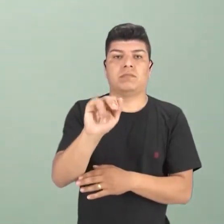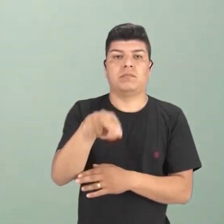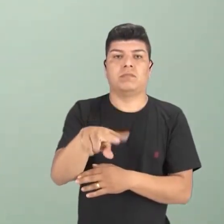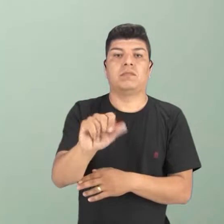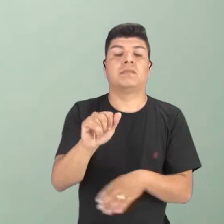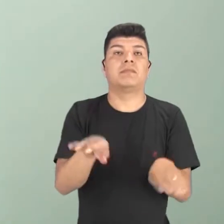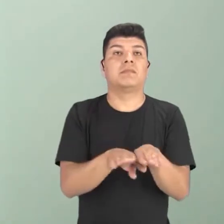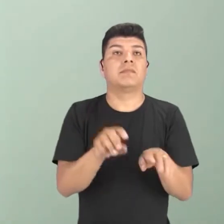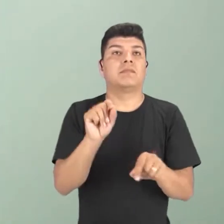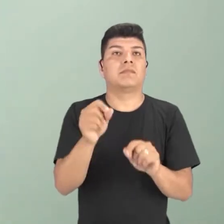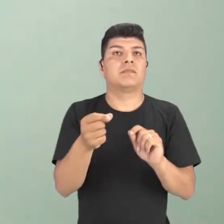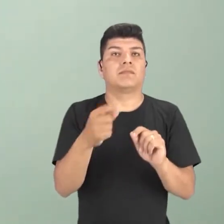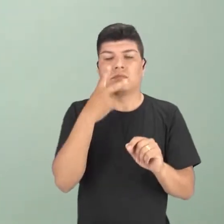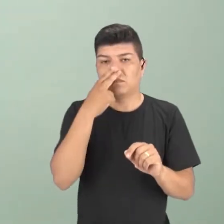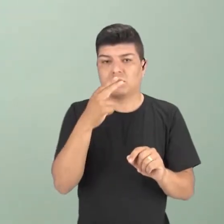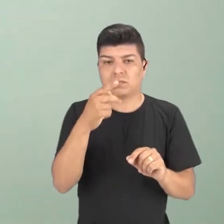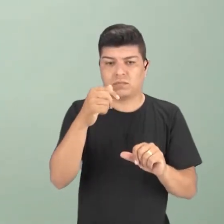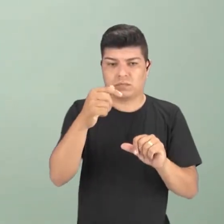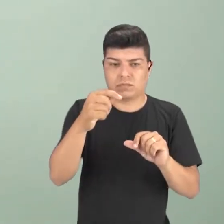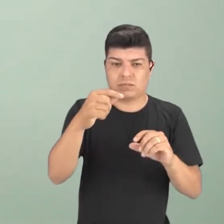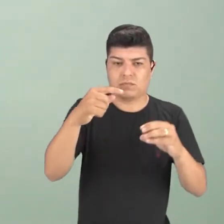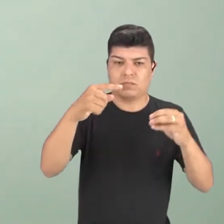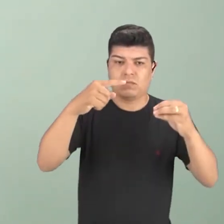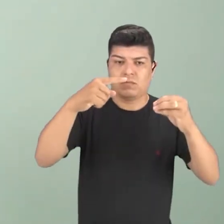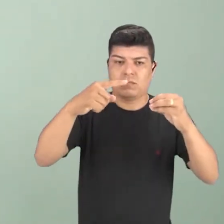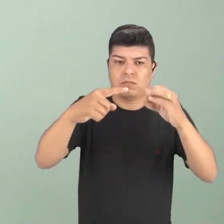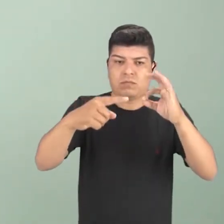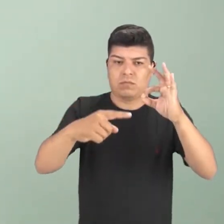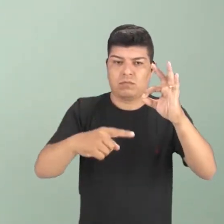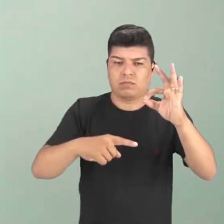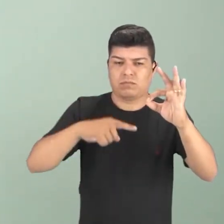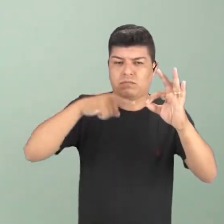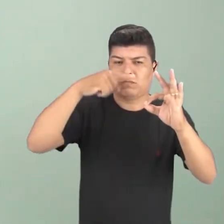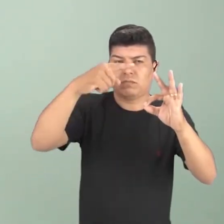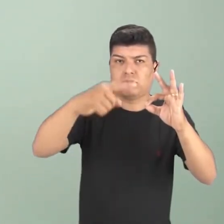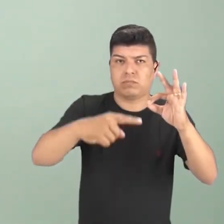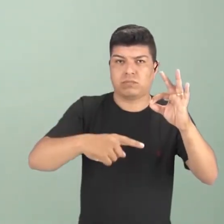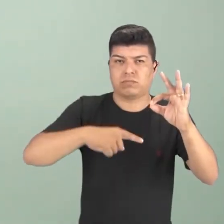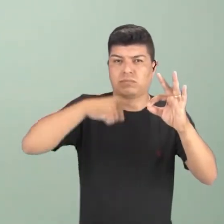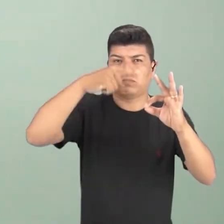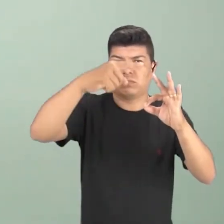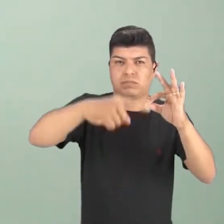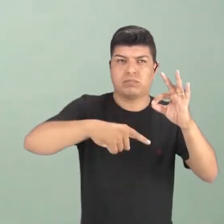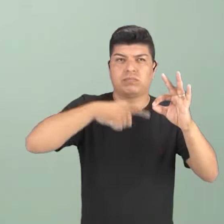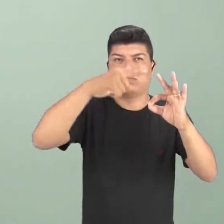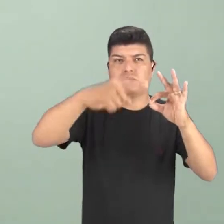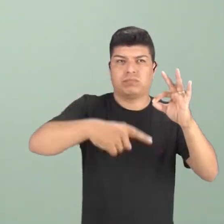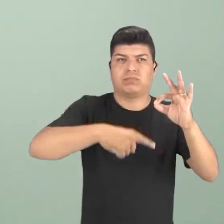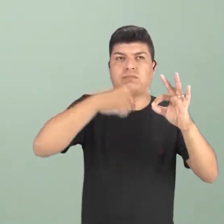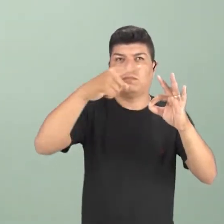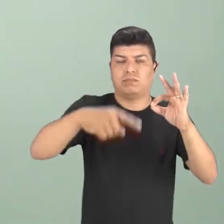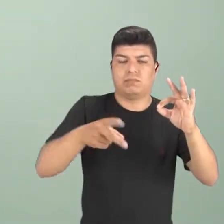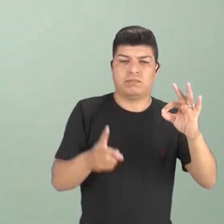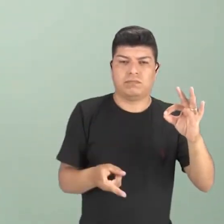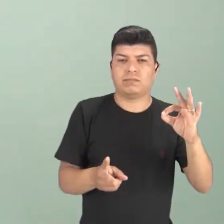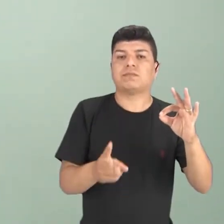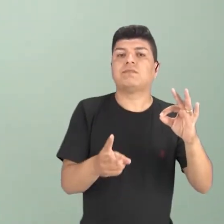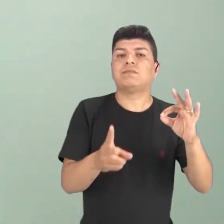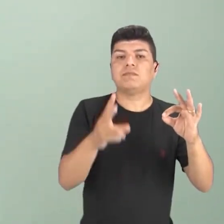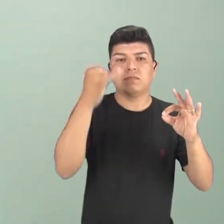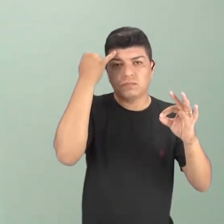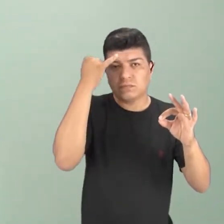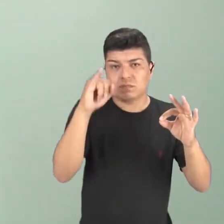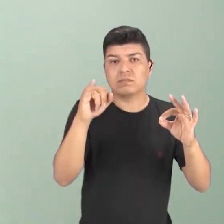isso? Que gira em torno de um centro em forma de hélice. Ou seja, nós continuamos ainda com a ideia